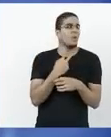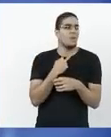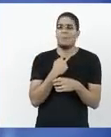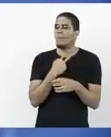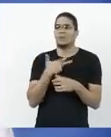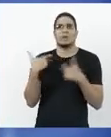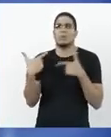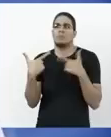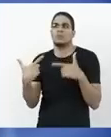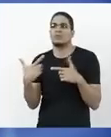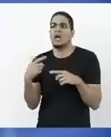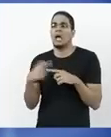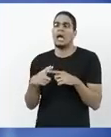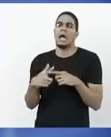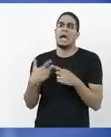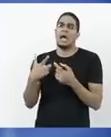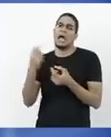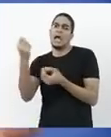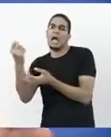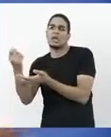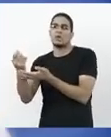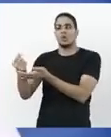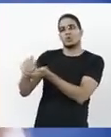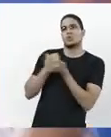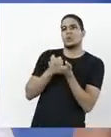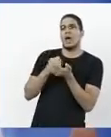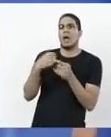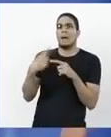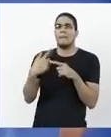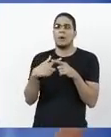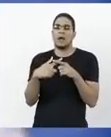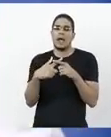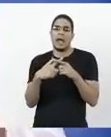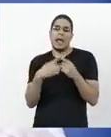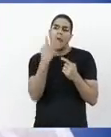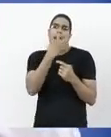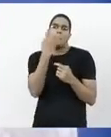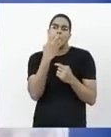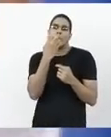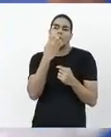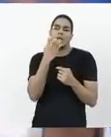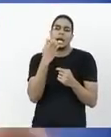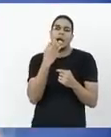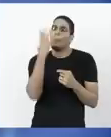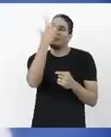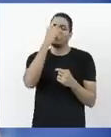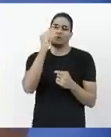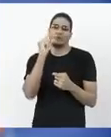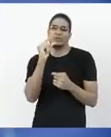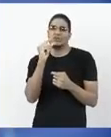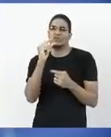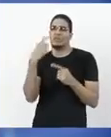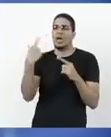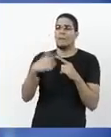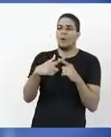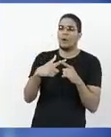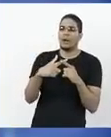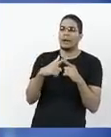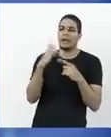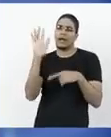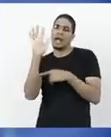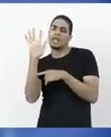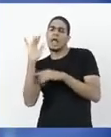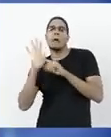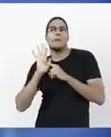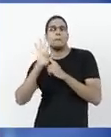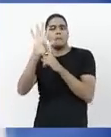por jogo de camisa, porque o jingle é engraçadinho, porque a campanha de televisão é uma campanha cheia de marketing, campanha de marqueteiro.